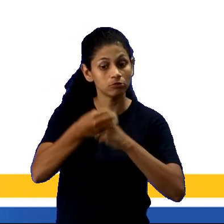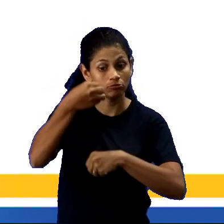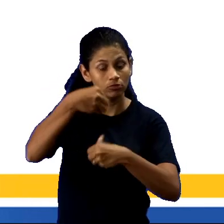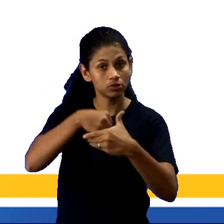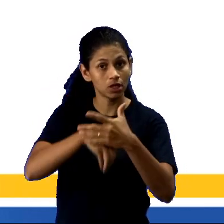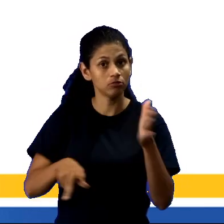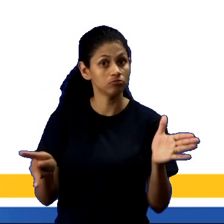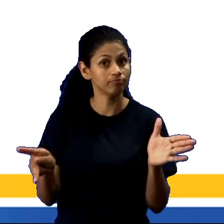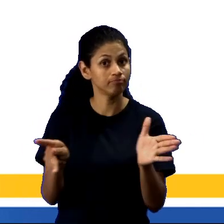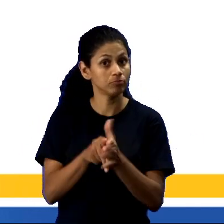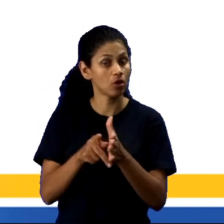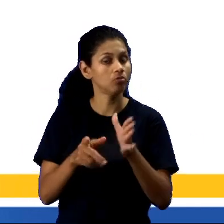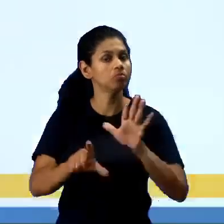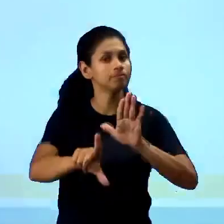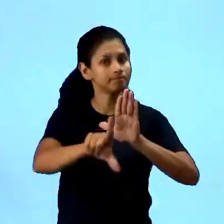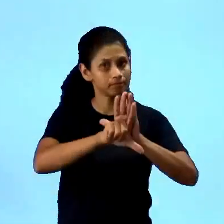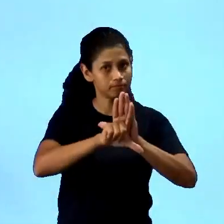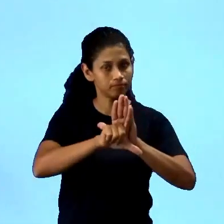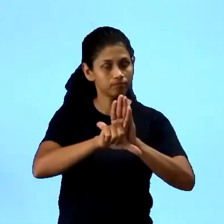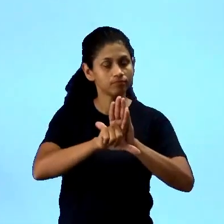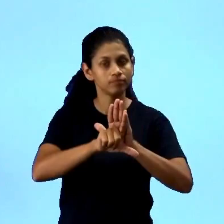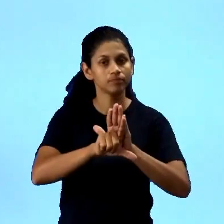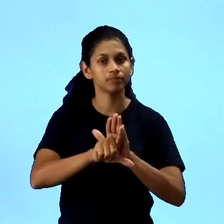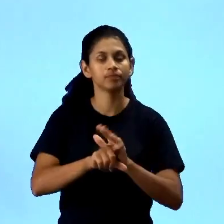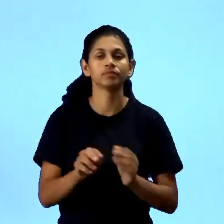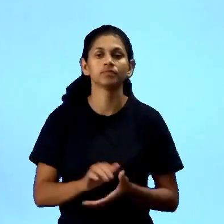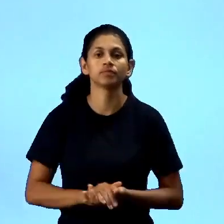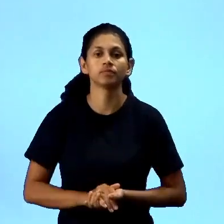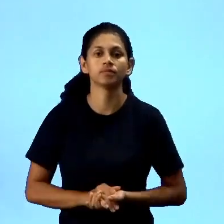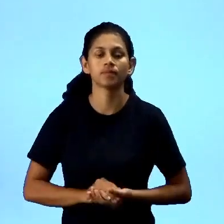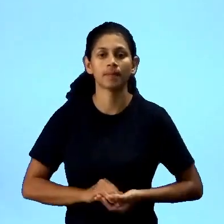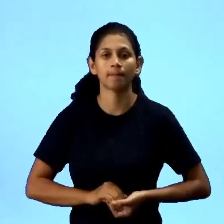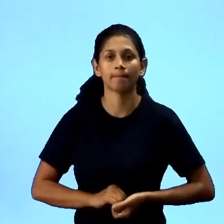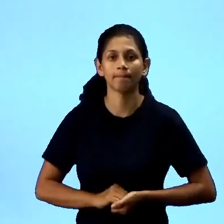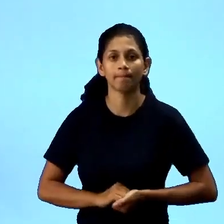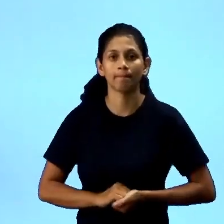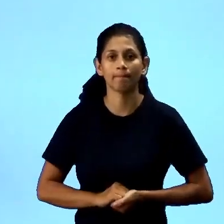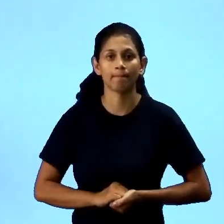as leis que regem a nossa sociedade, tá bom?